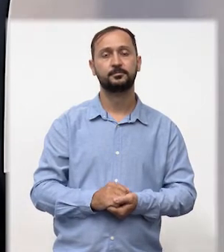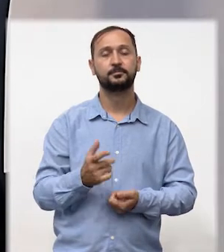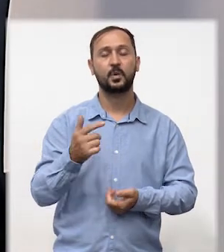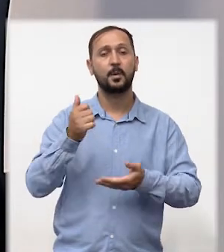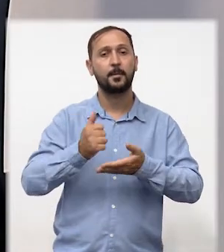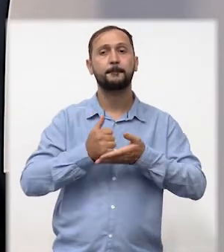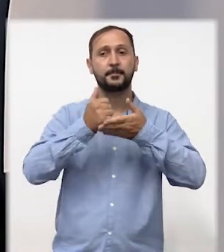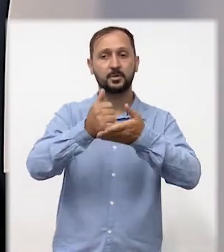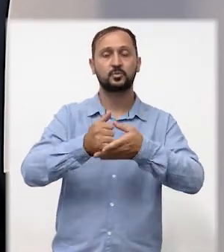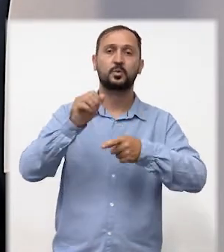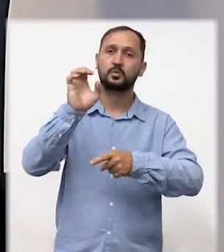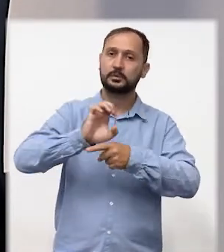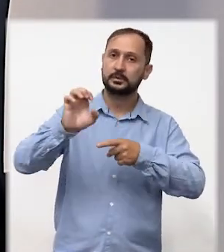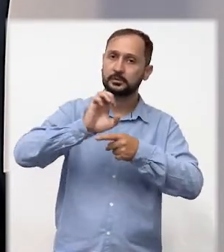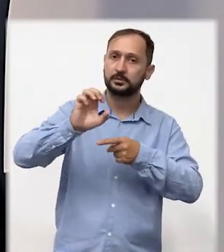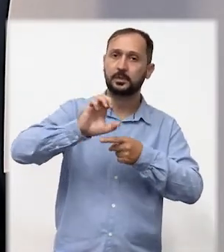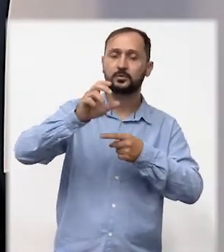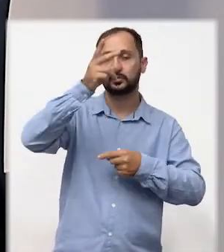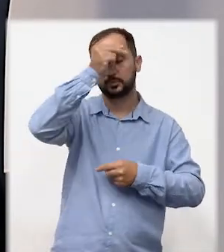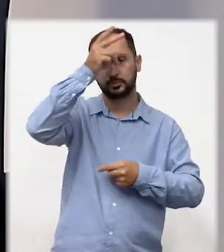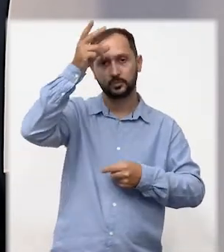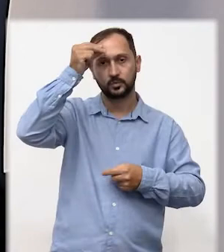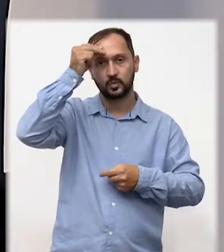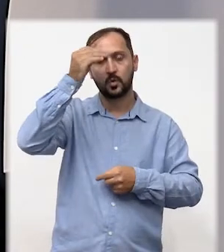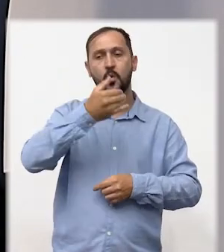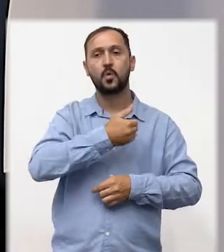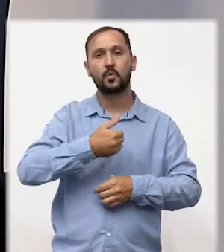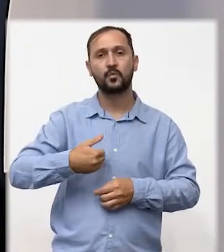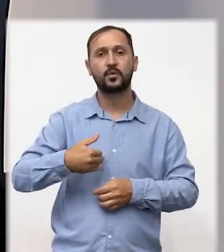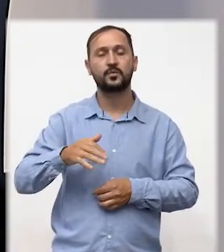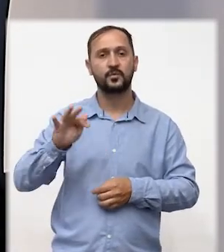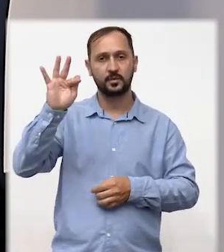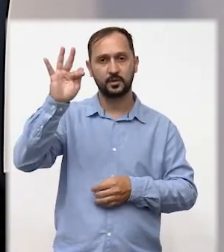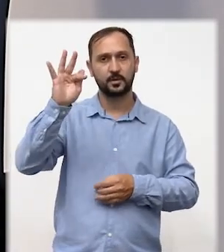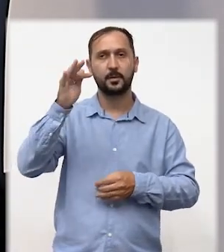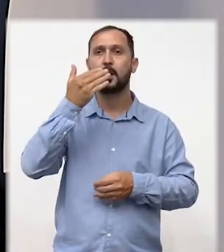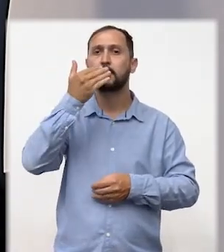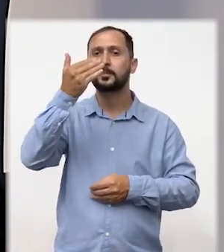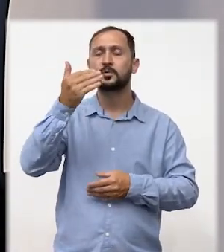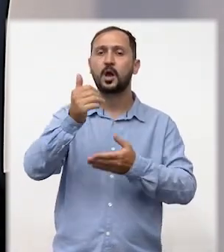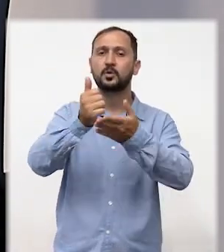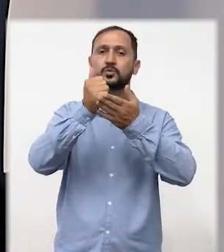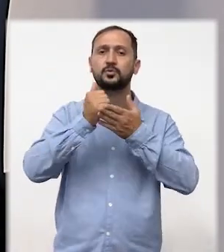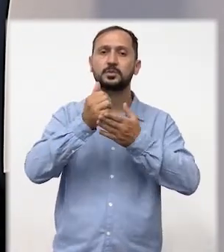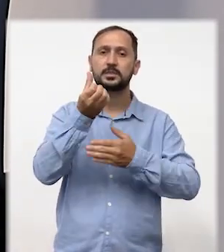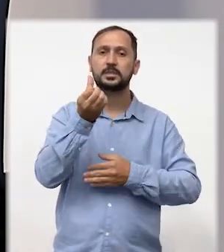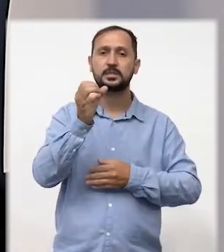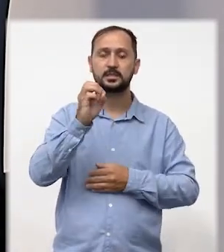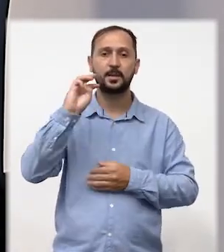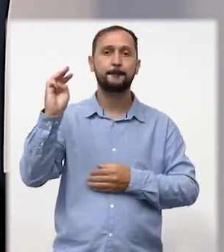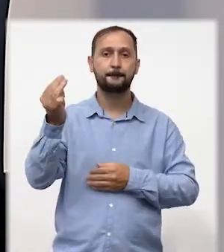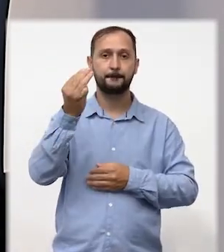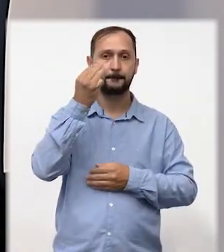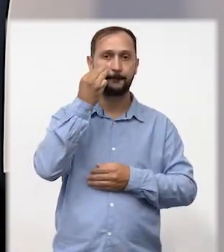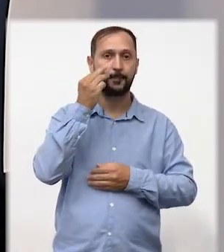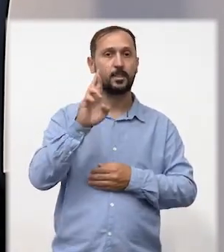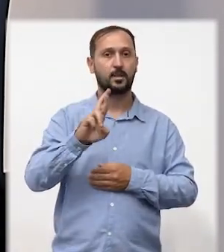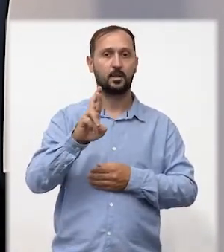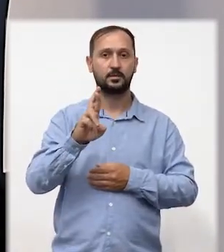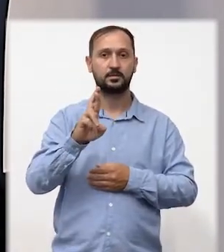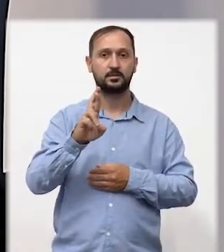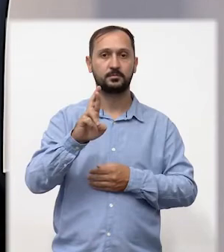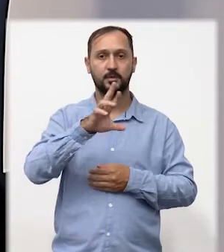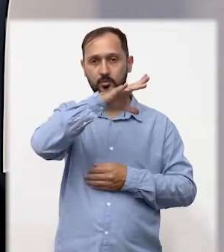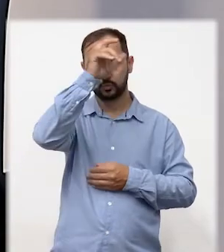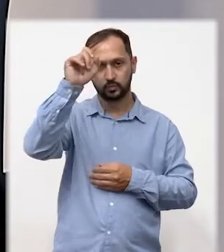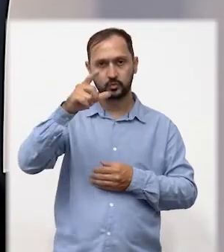Para prestar socorro aos estados e municípios, o governo federal sancionou auxílio de R$60 bilhões. Mato